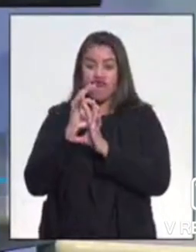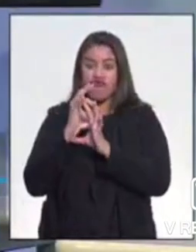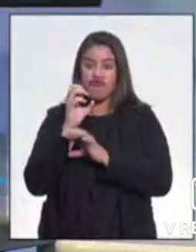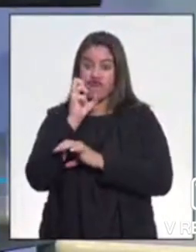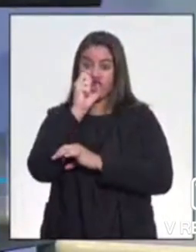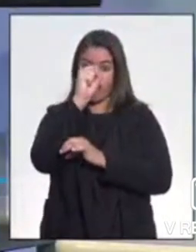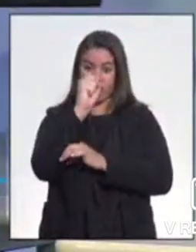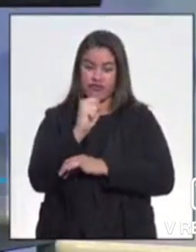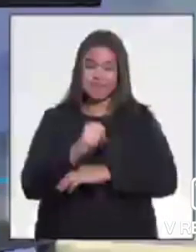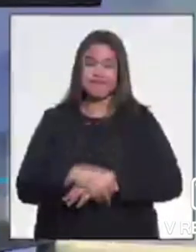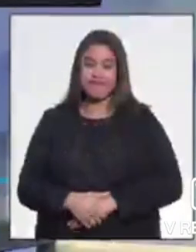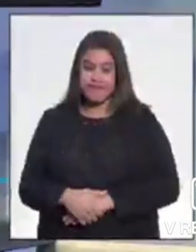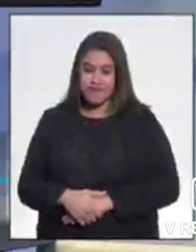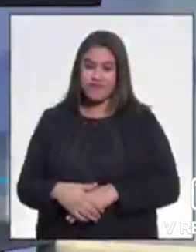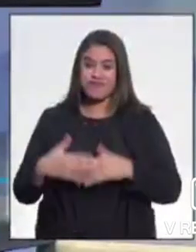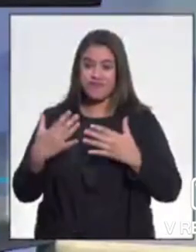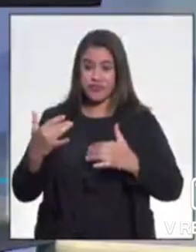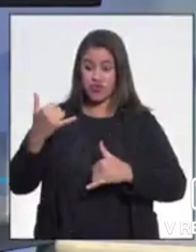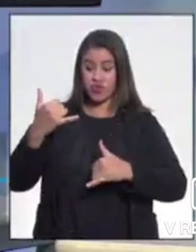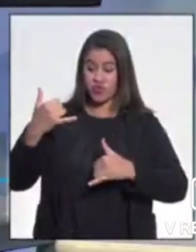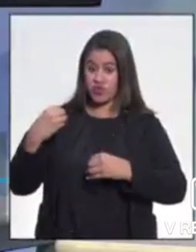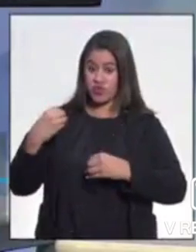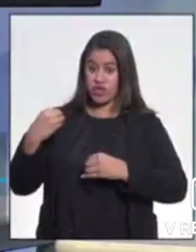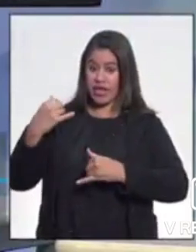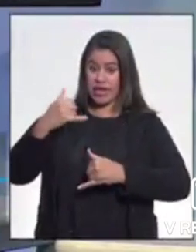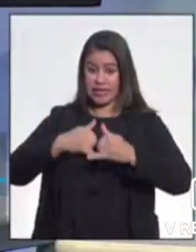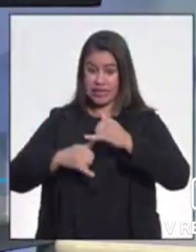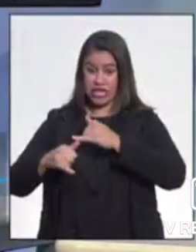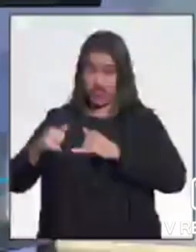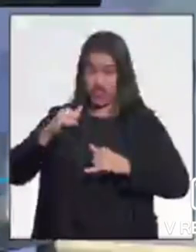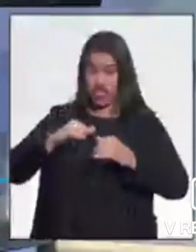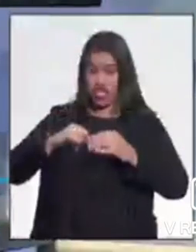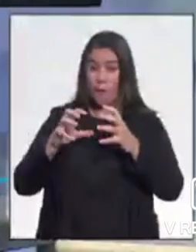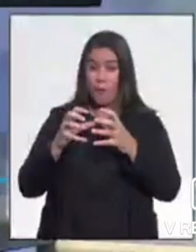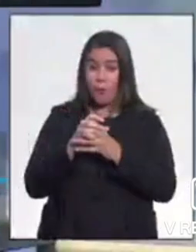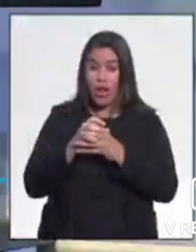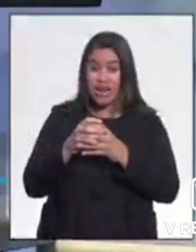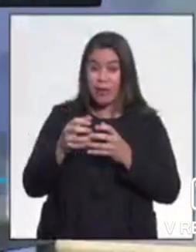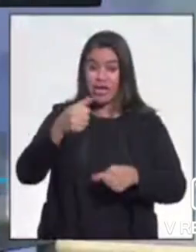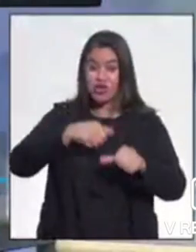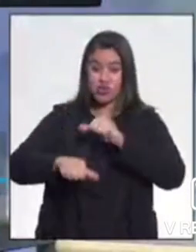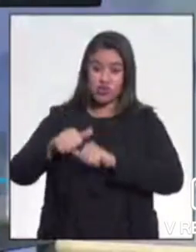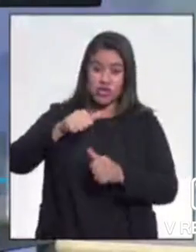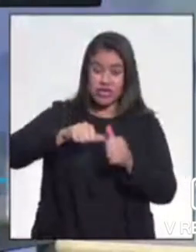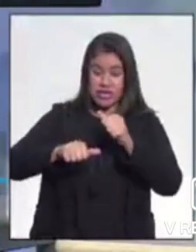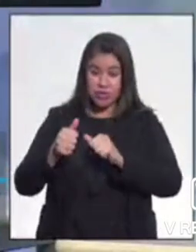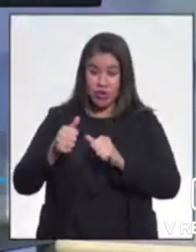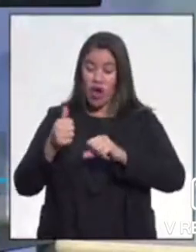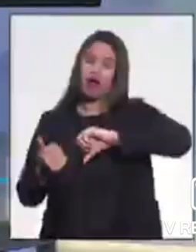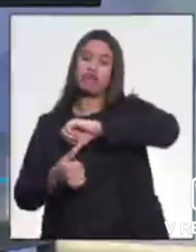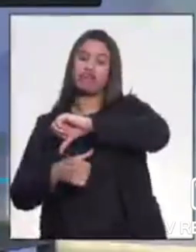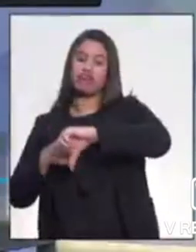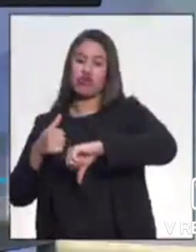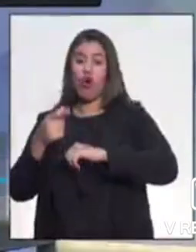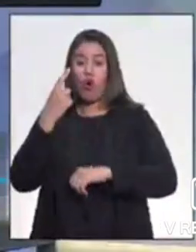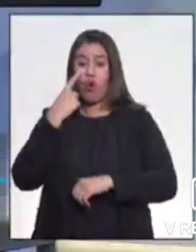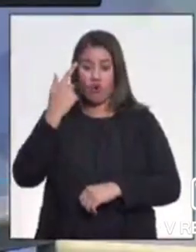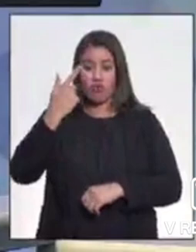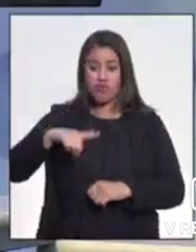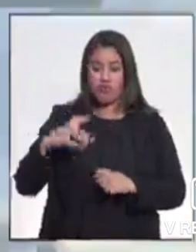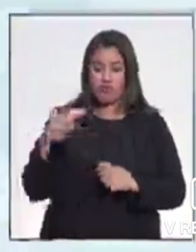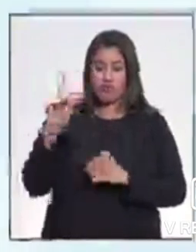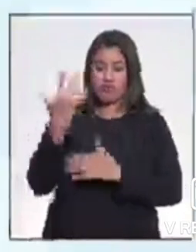Então, quando eu forneço energia para um elemento químico, ele muda de camada, que nem está lá no desenho. Vamos voltar um pouquinho, por